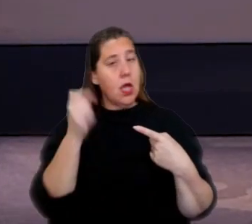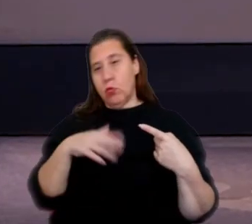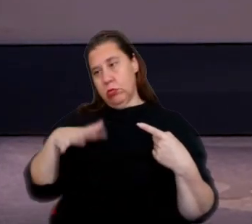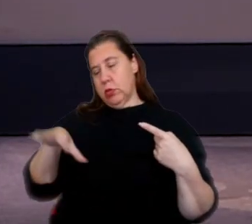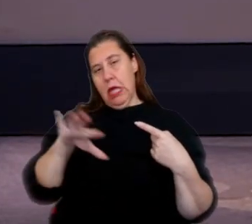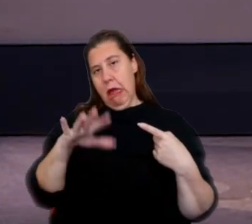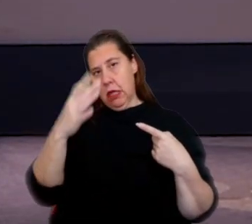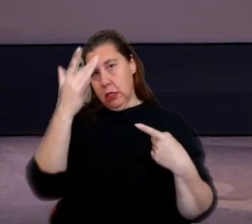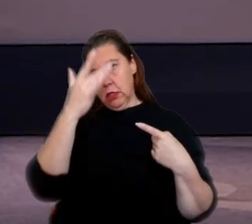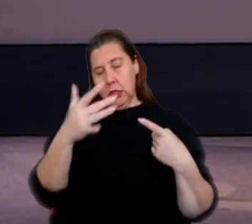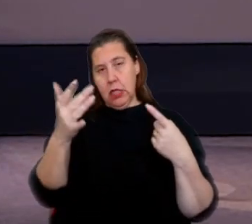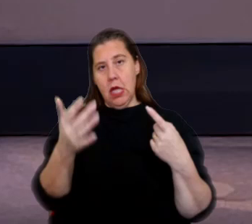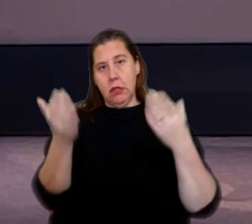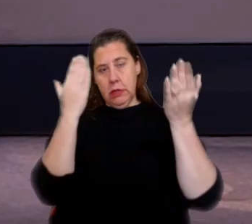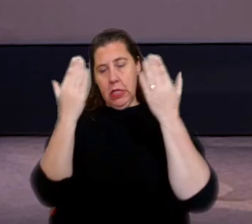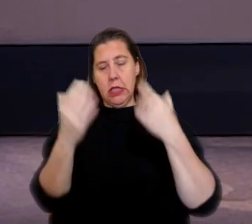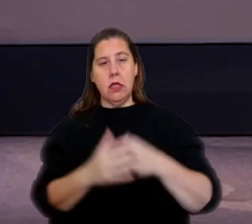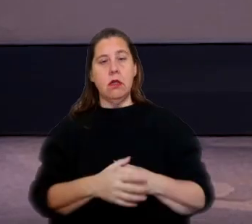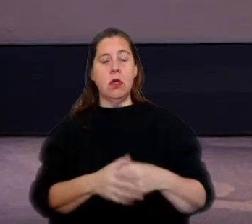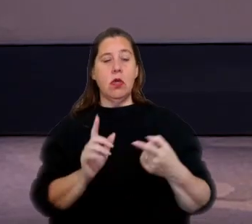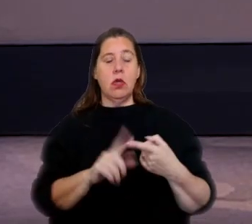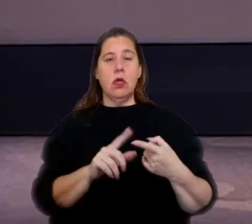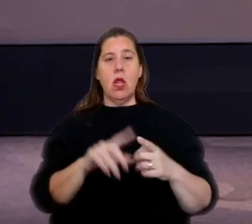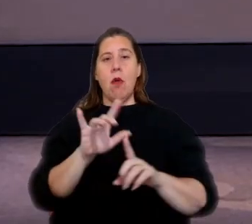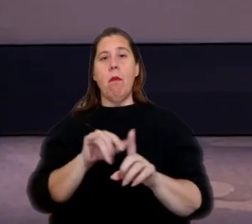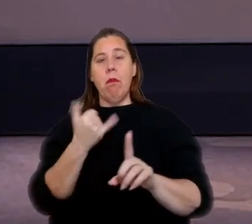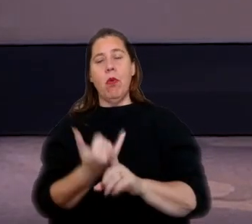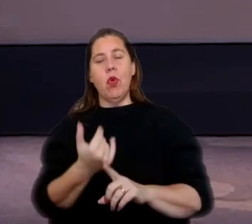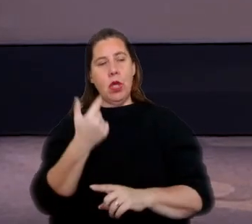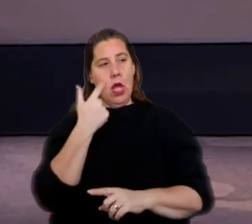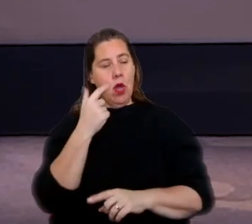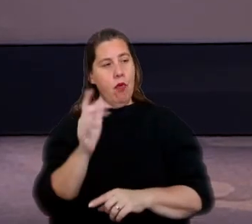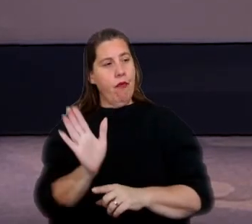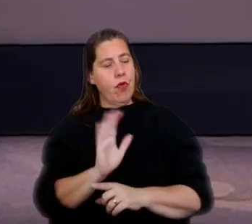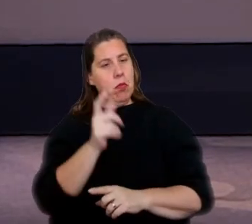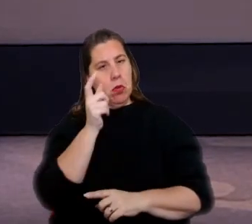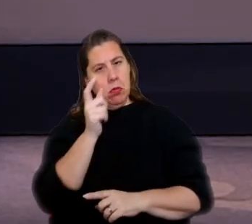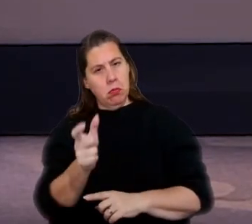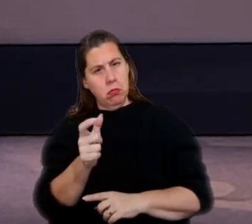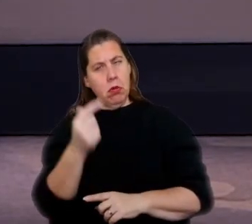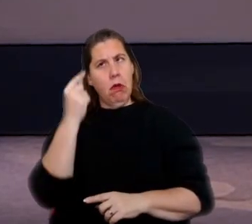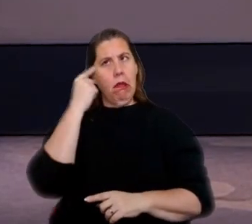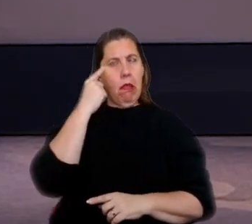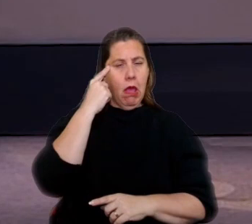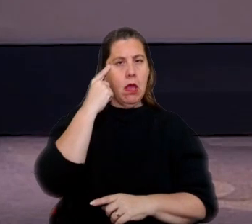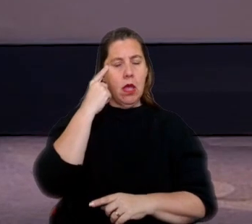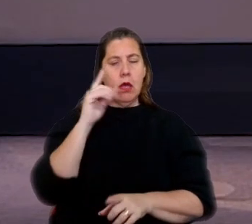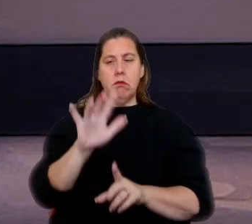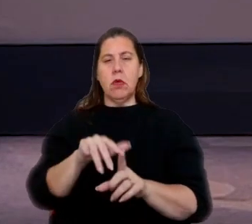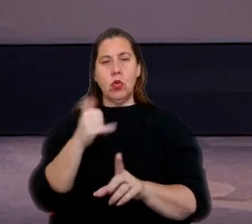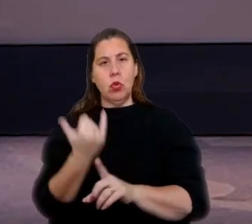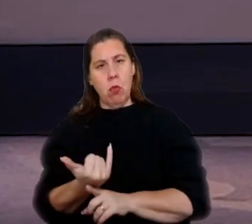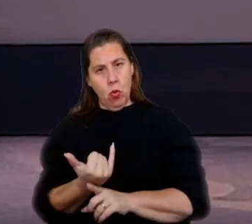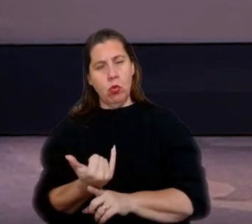Eu não sou da área, estou falando como amador. A questão do bullying. Eu fui ver o filme com a ideia que eu tinha